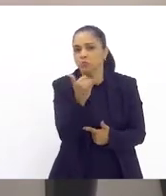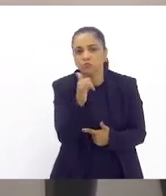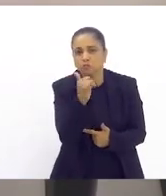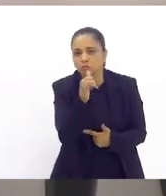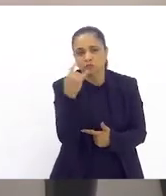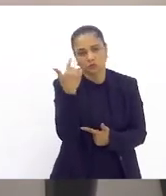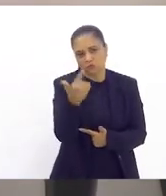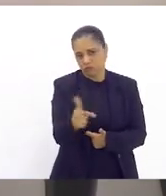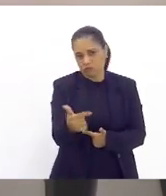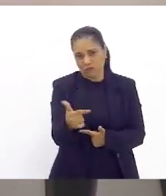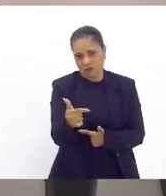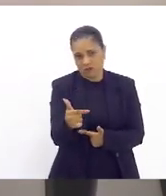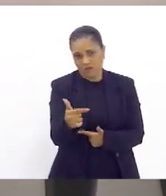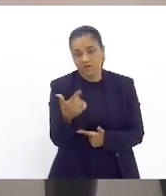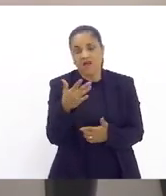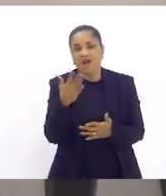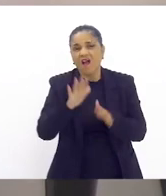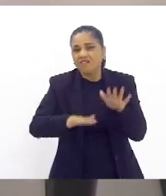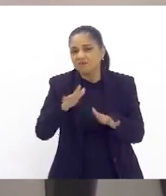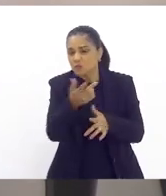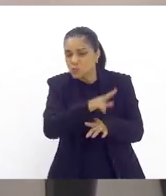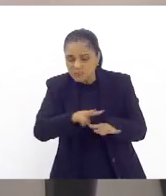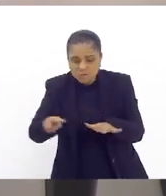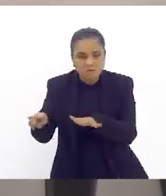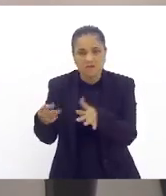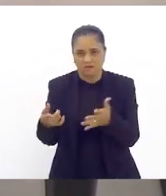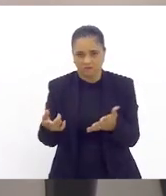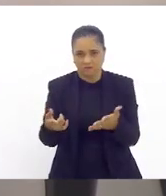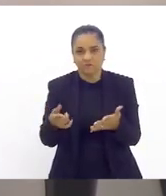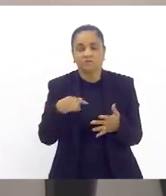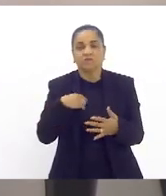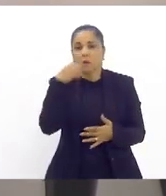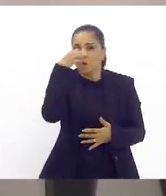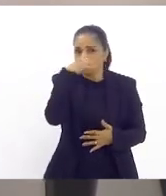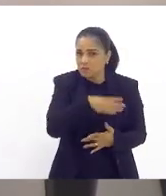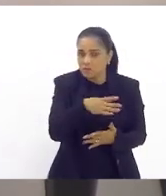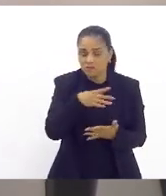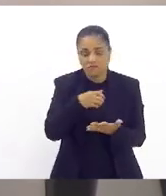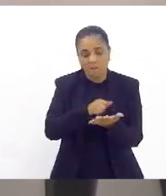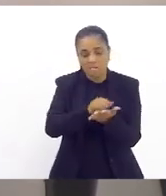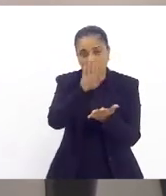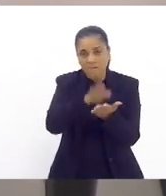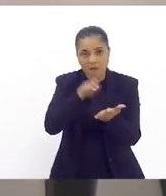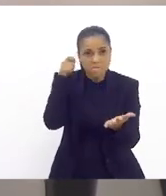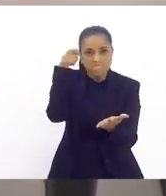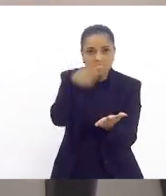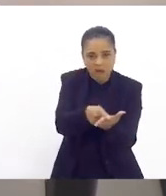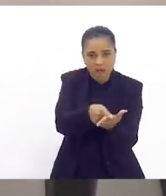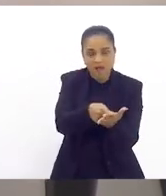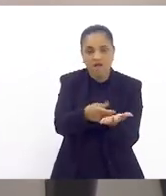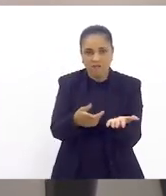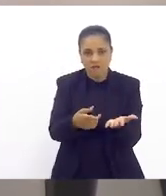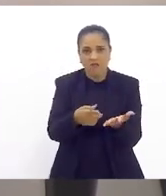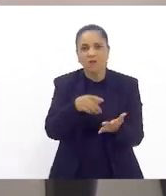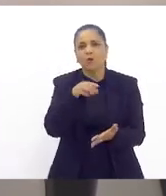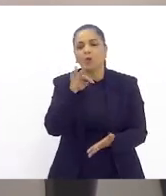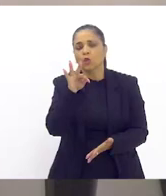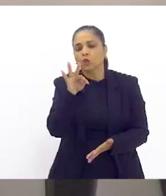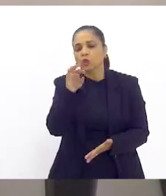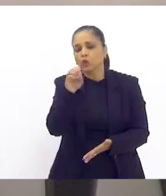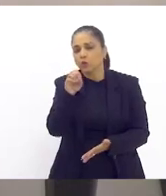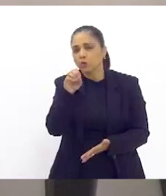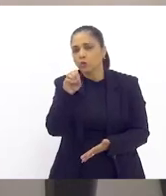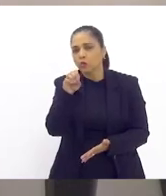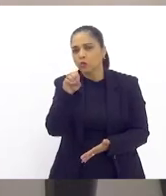semana cobrança abusiva nós conseguimos aprovar aqui que as cobranças de Toy né o Toy ele é